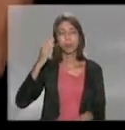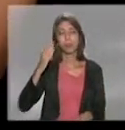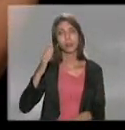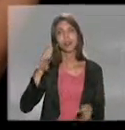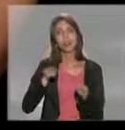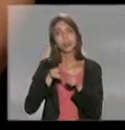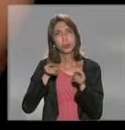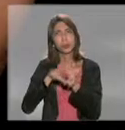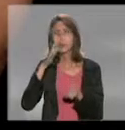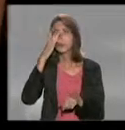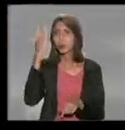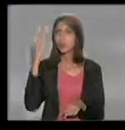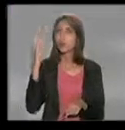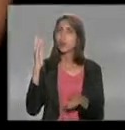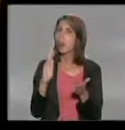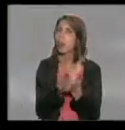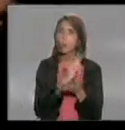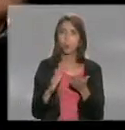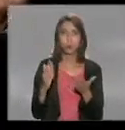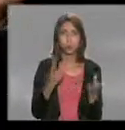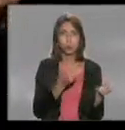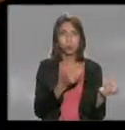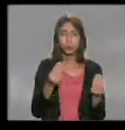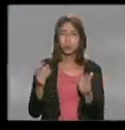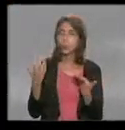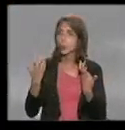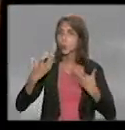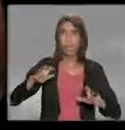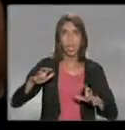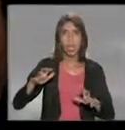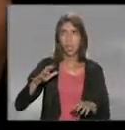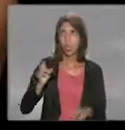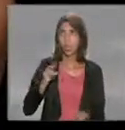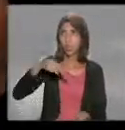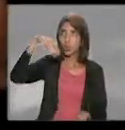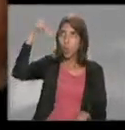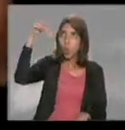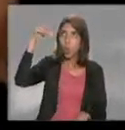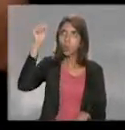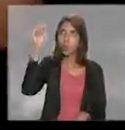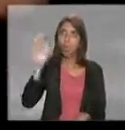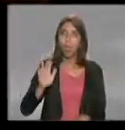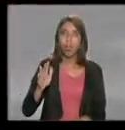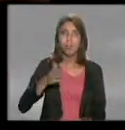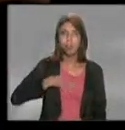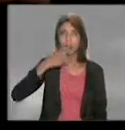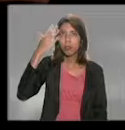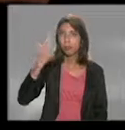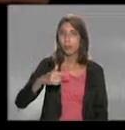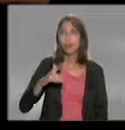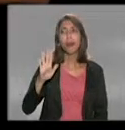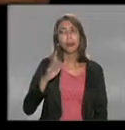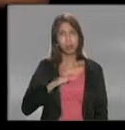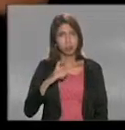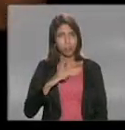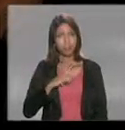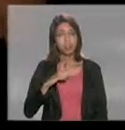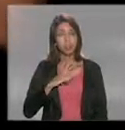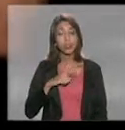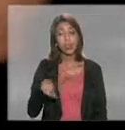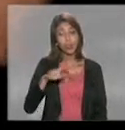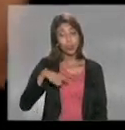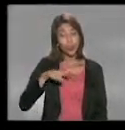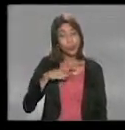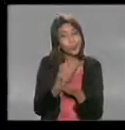Líbia e Argélia, você ali não encontra, basicamente, o que você encontra? Encontra o pessoal, já os árabes, né, do